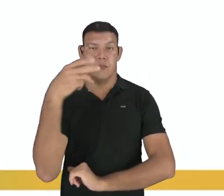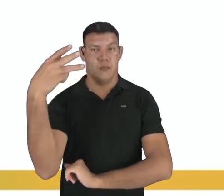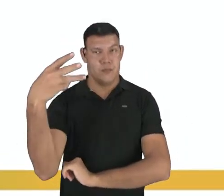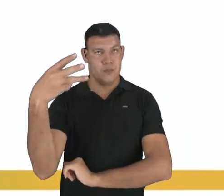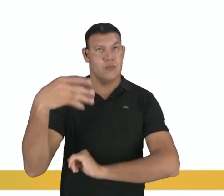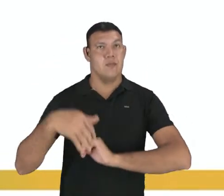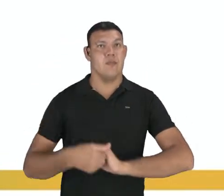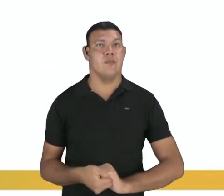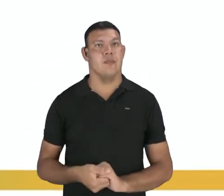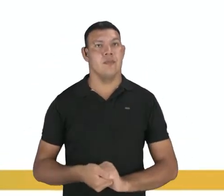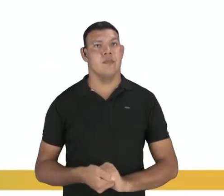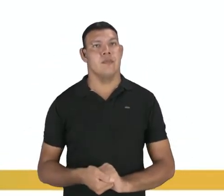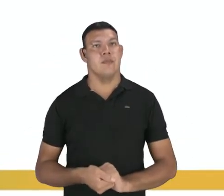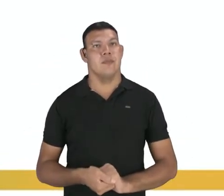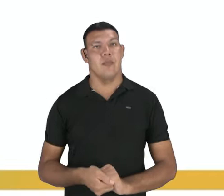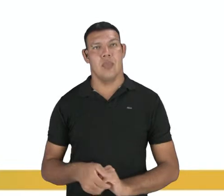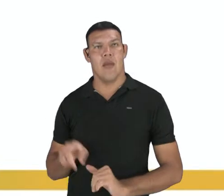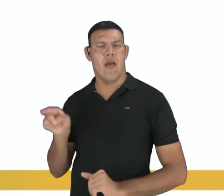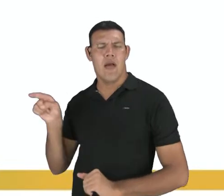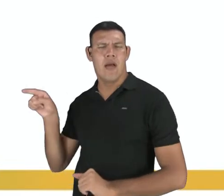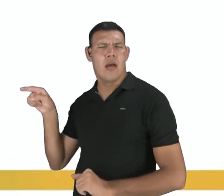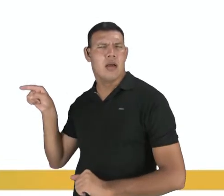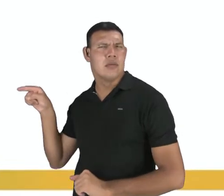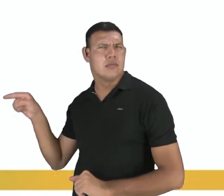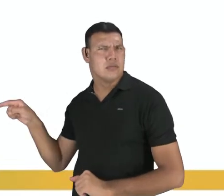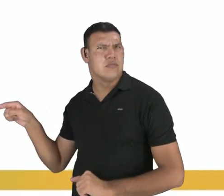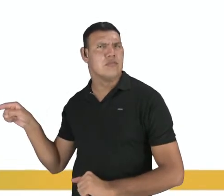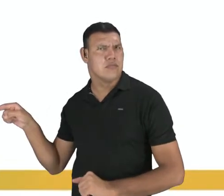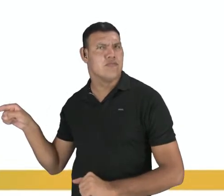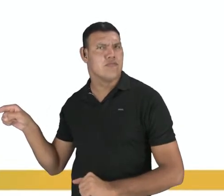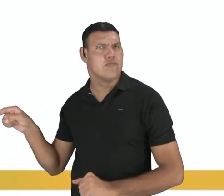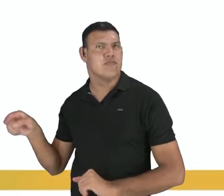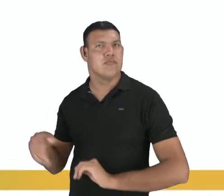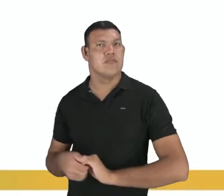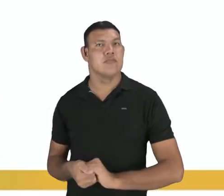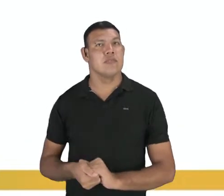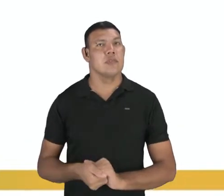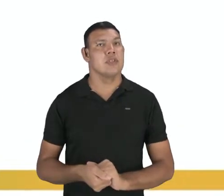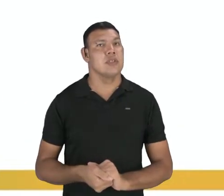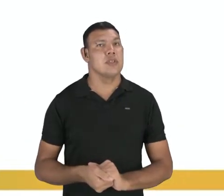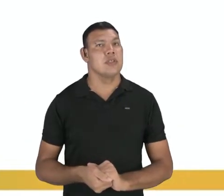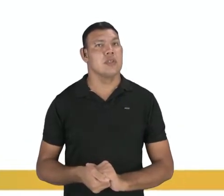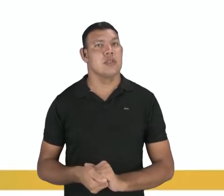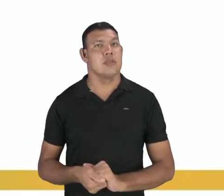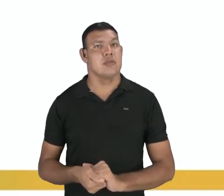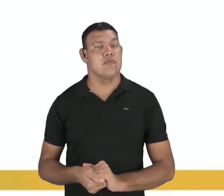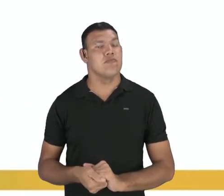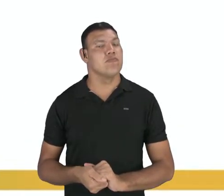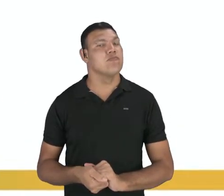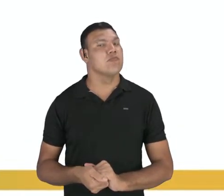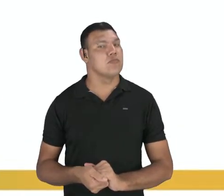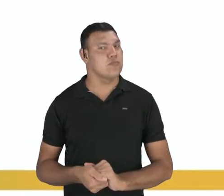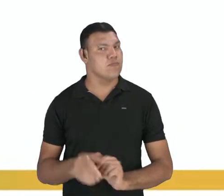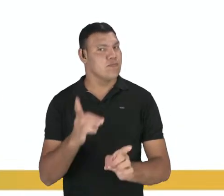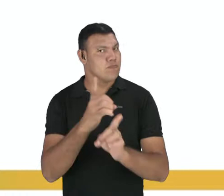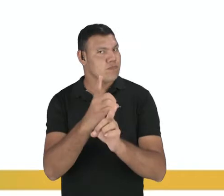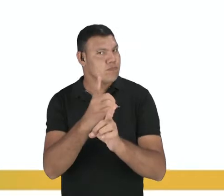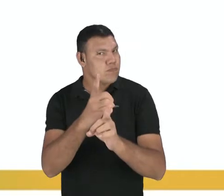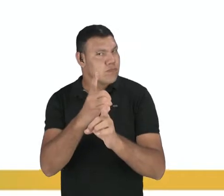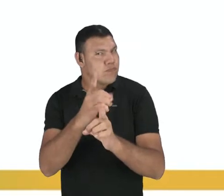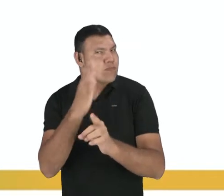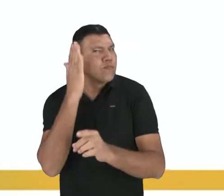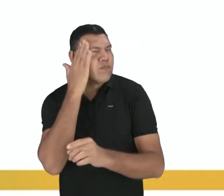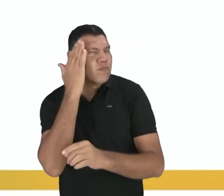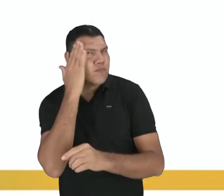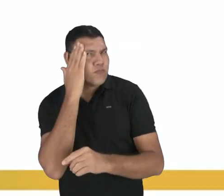3. She found out that was I planning a surprise party for her. Ela